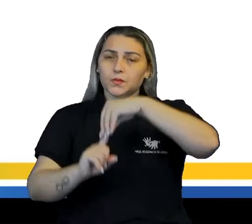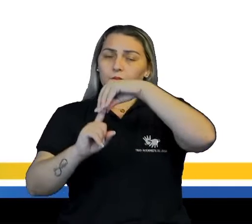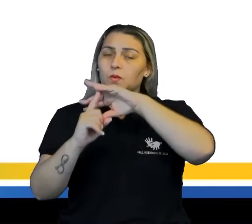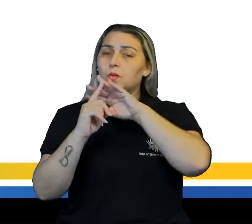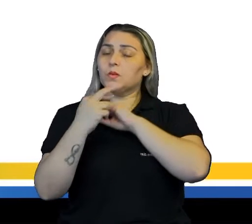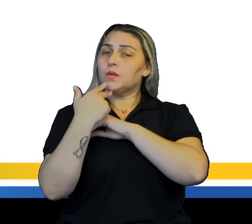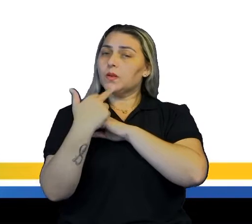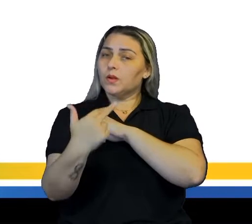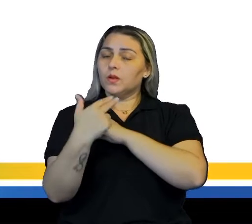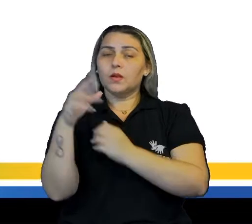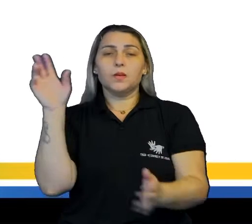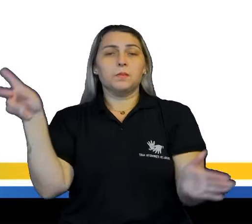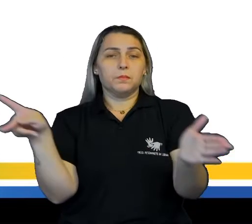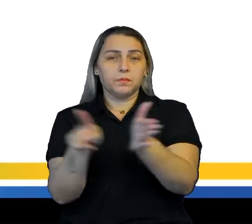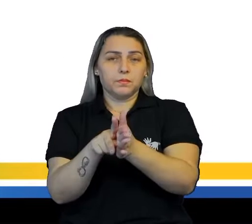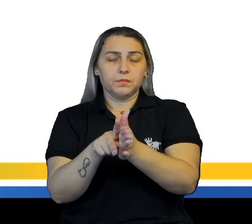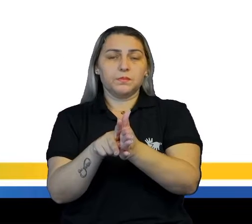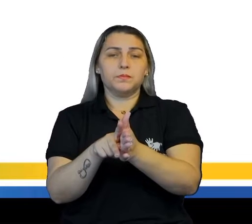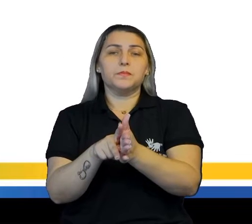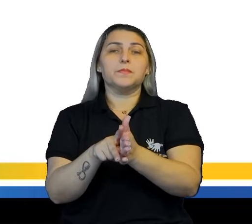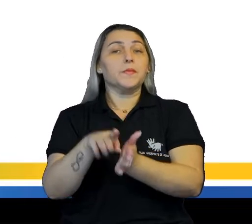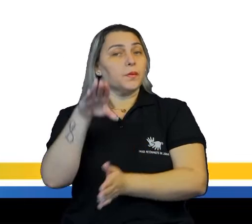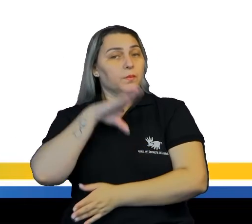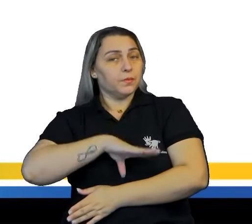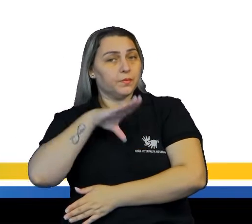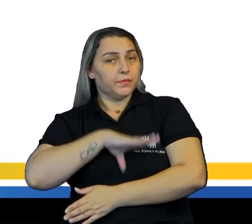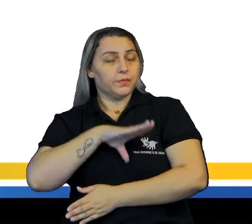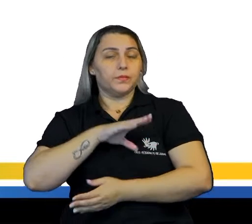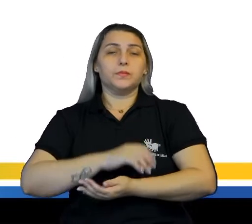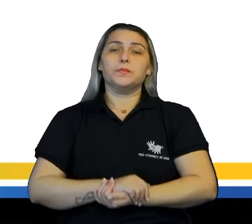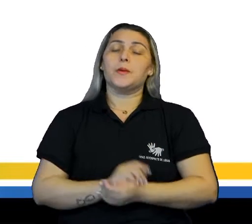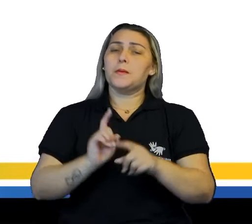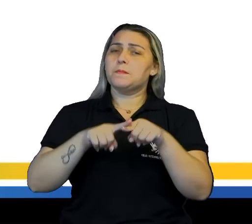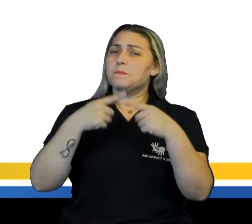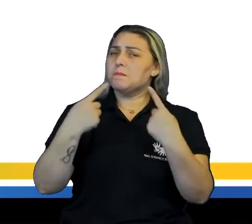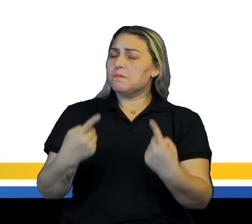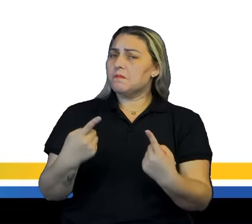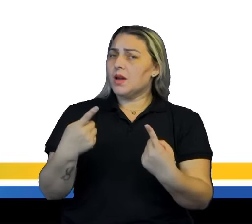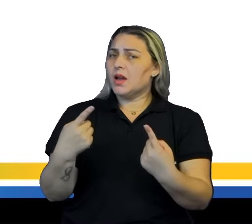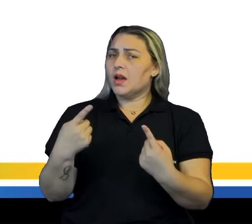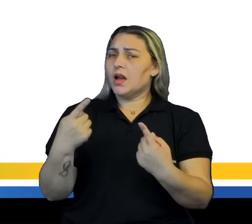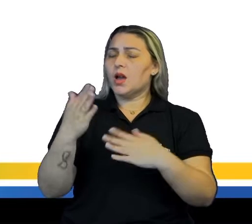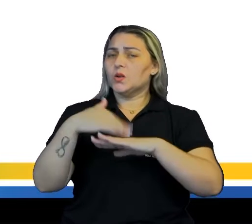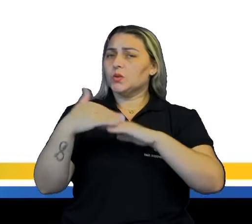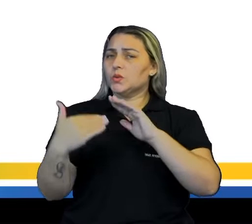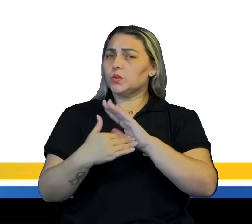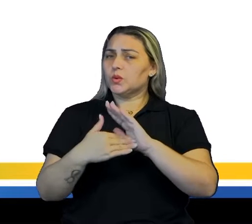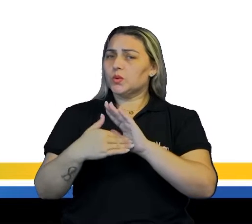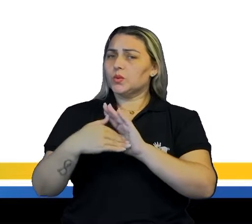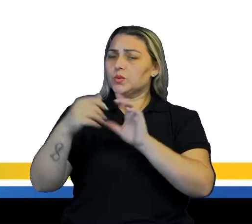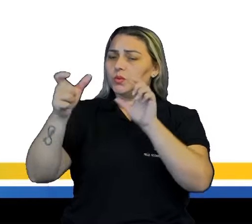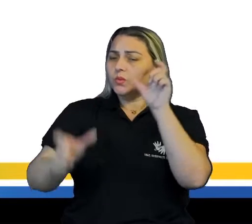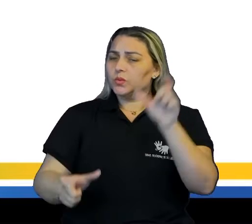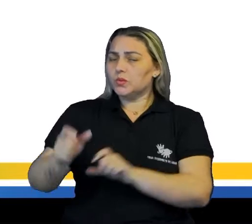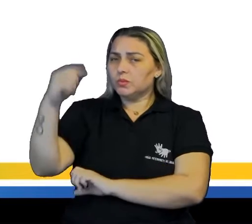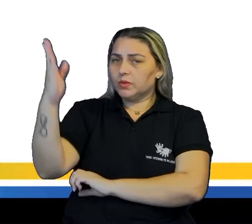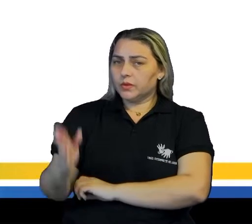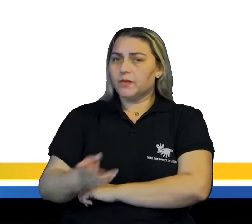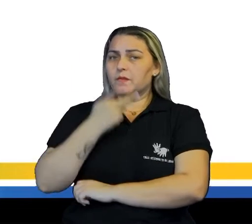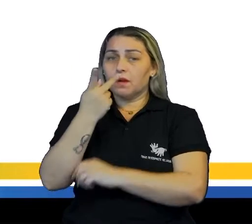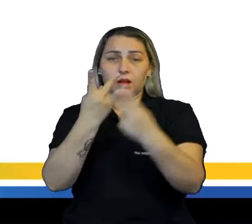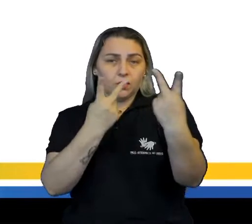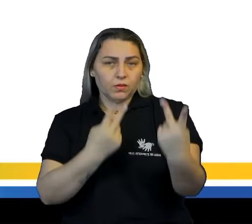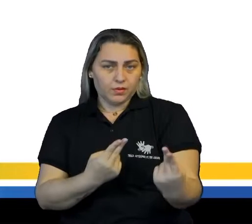idioma oficial, que é o português. Mas será que todos os brasileiros falam